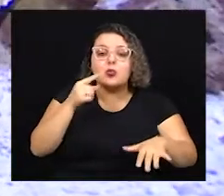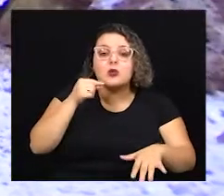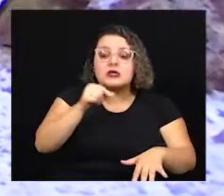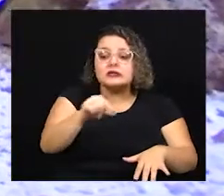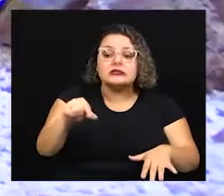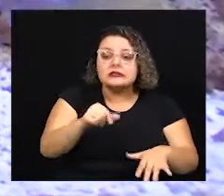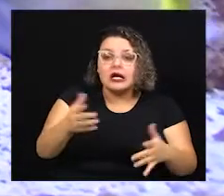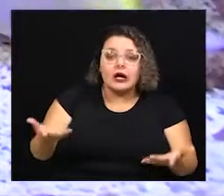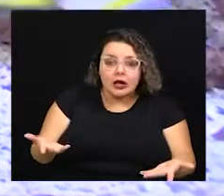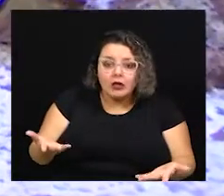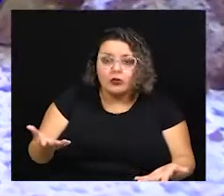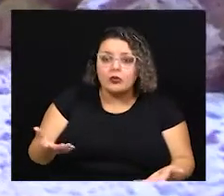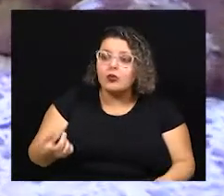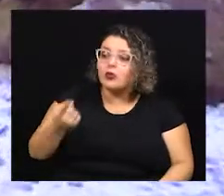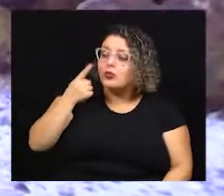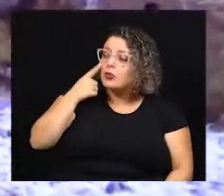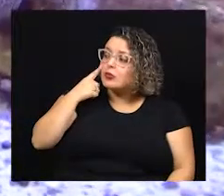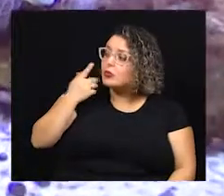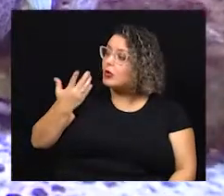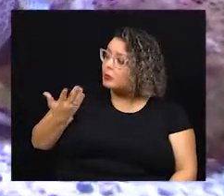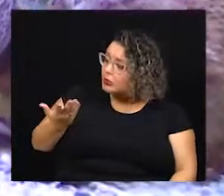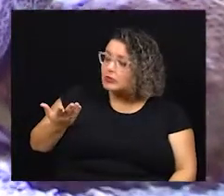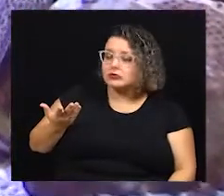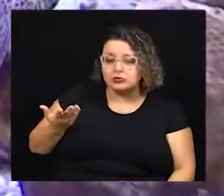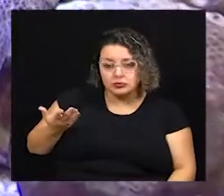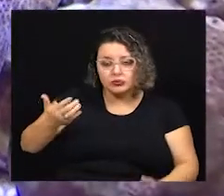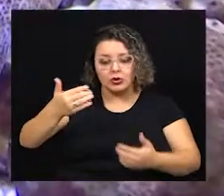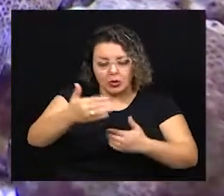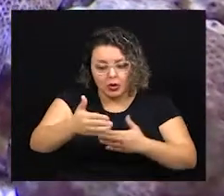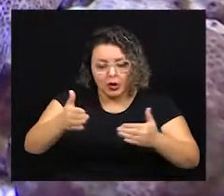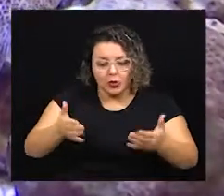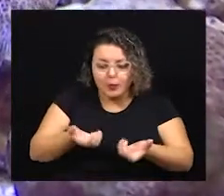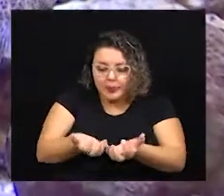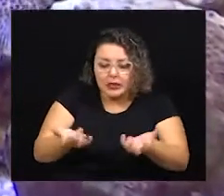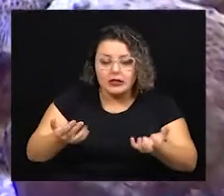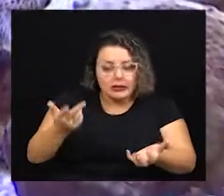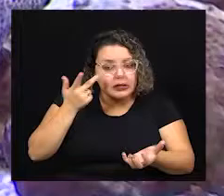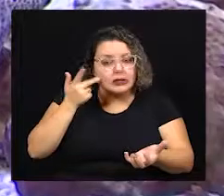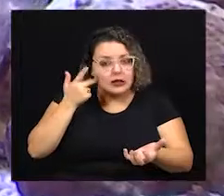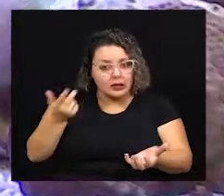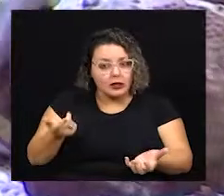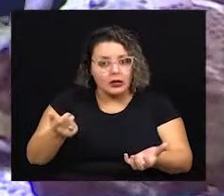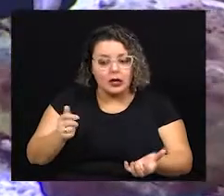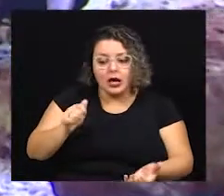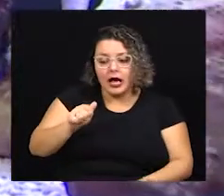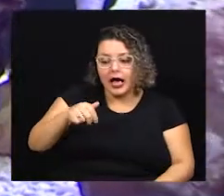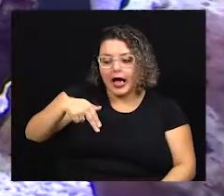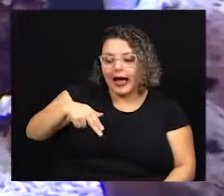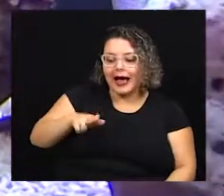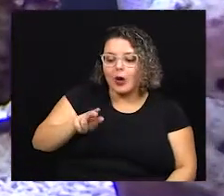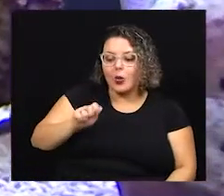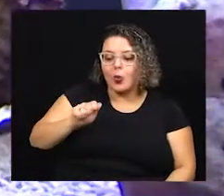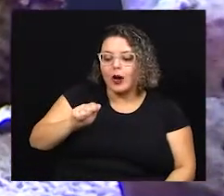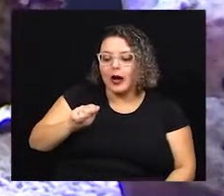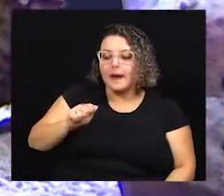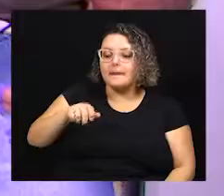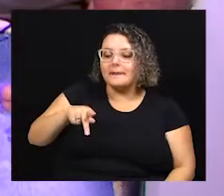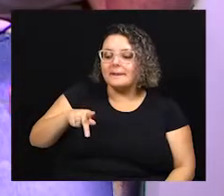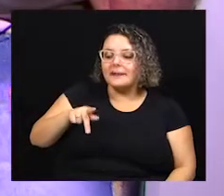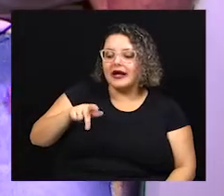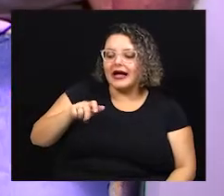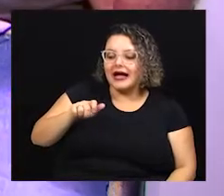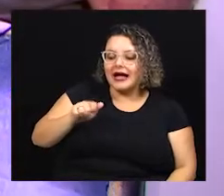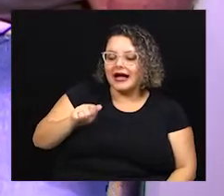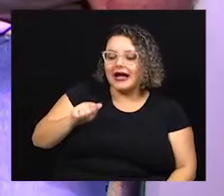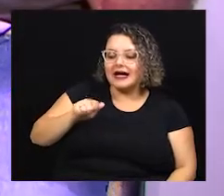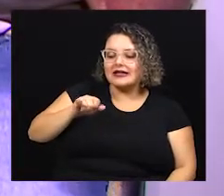jumbo, que você viu há pouco, tá? Tem aquário com planta natural, que a gente chama de aquapaisagismo, que tudo que você faz em um